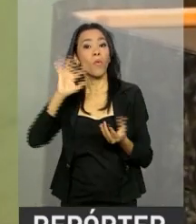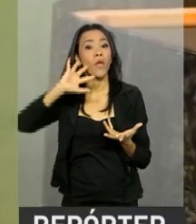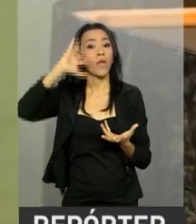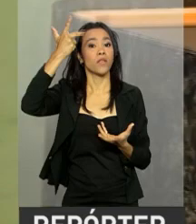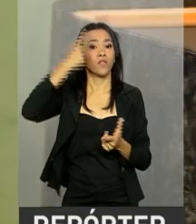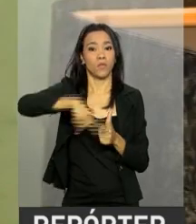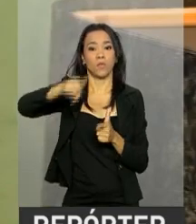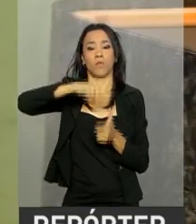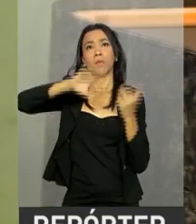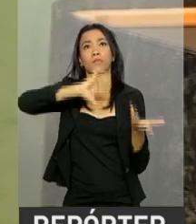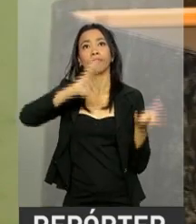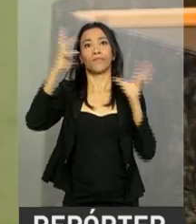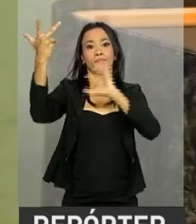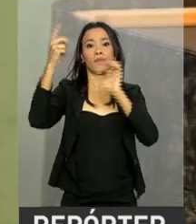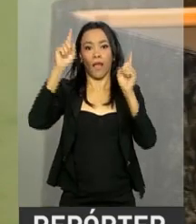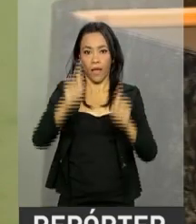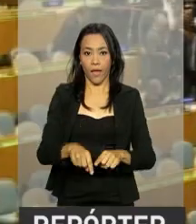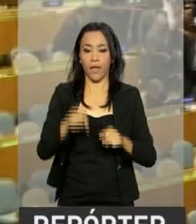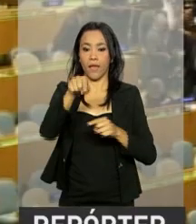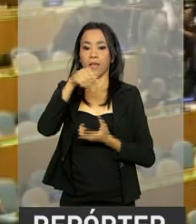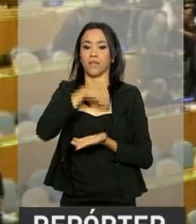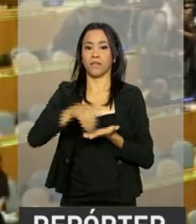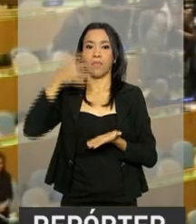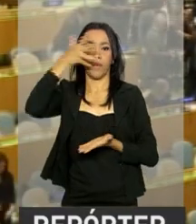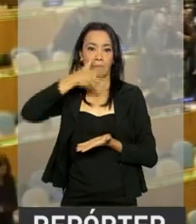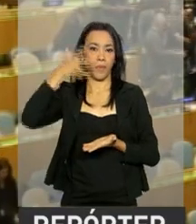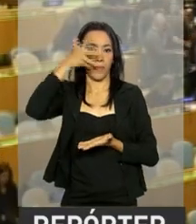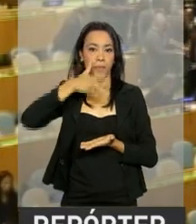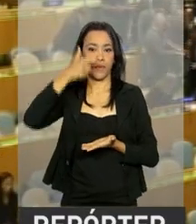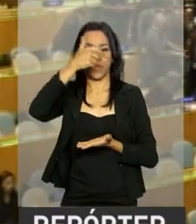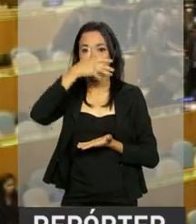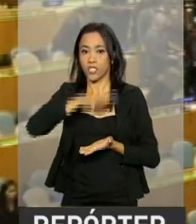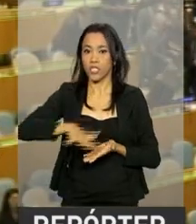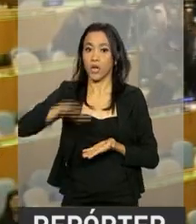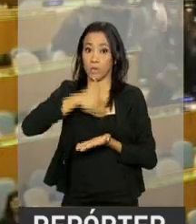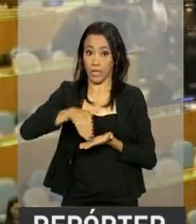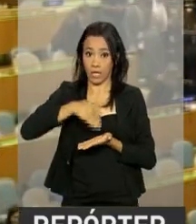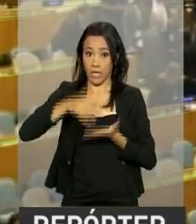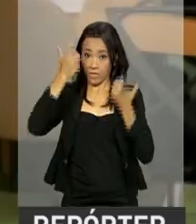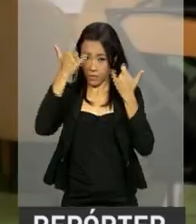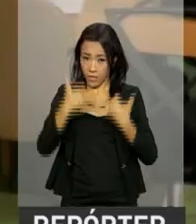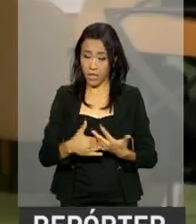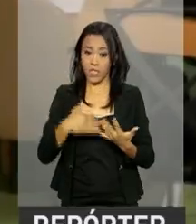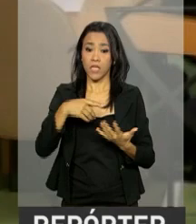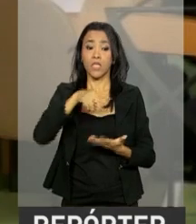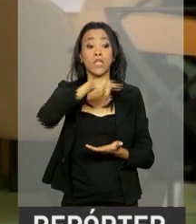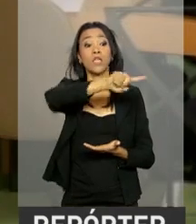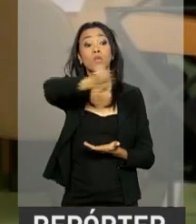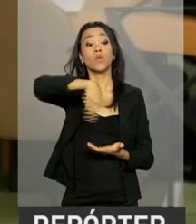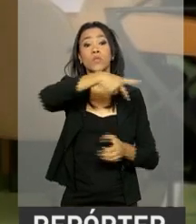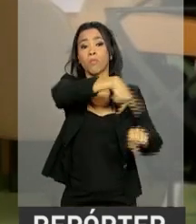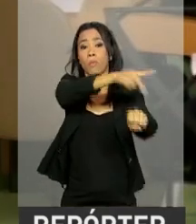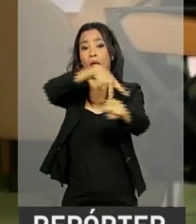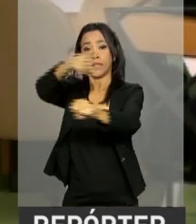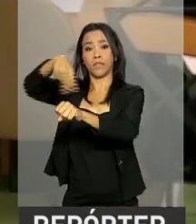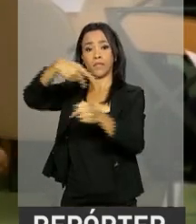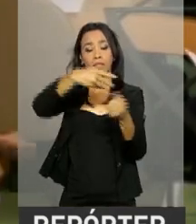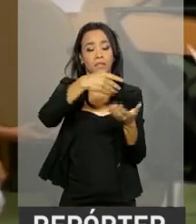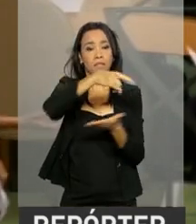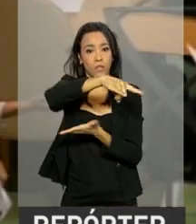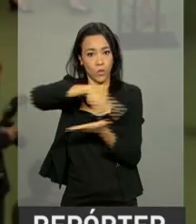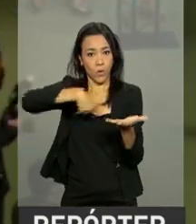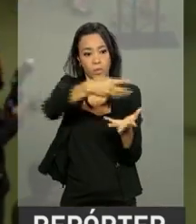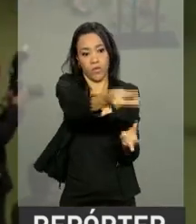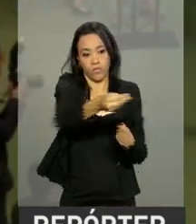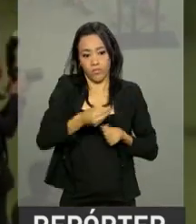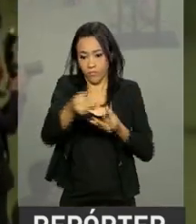palavras do secretário geral da ONU no evento em que países entregaram a ratificação do acordo de Paris sobre mudanças climáticas